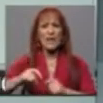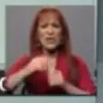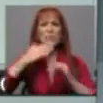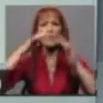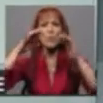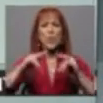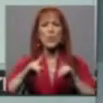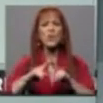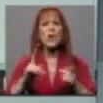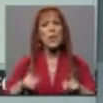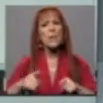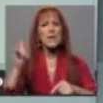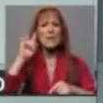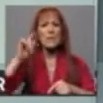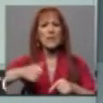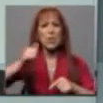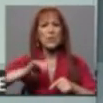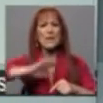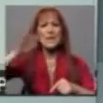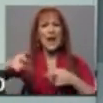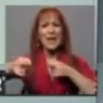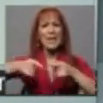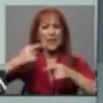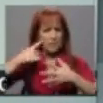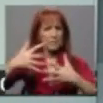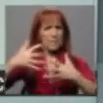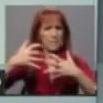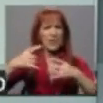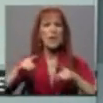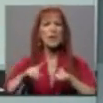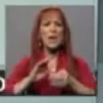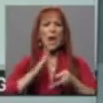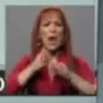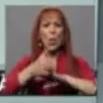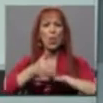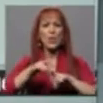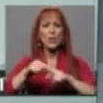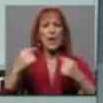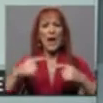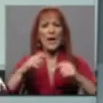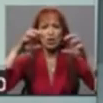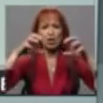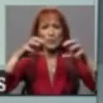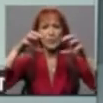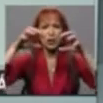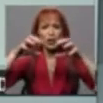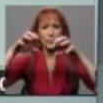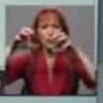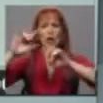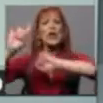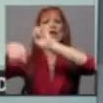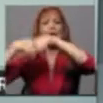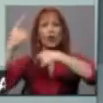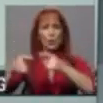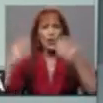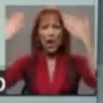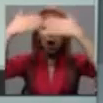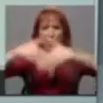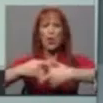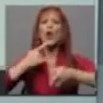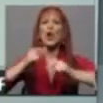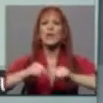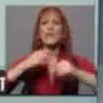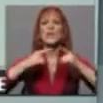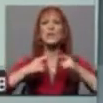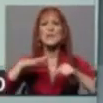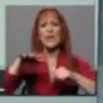e vai-se notar principalmente na Serra da Estrela, onde vamos continuar a ter aguaceiros e depois, para a noite, novamente